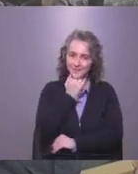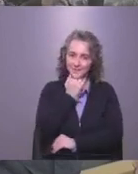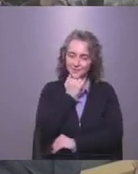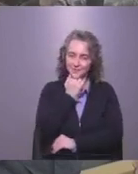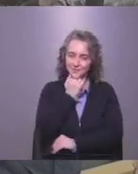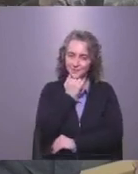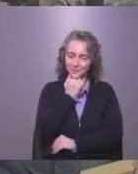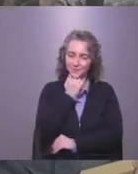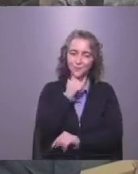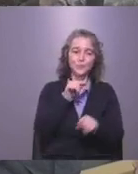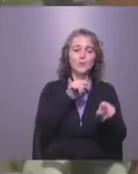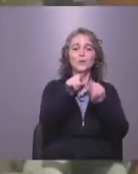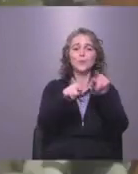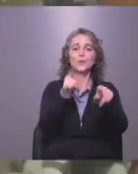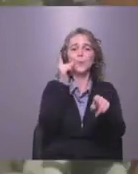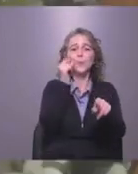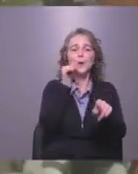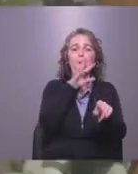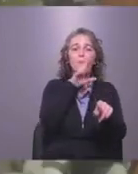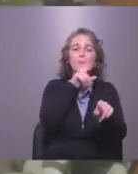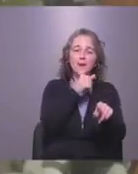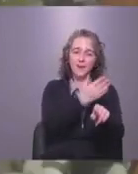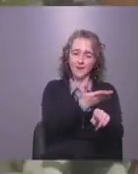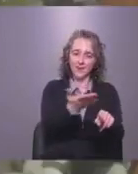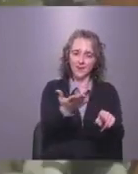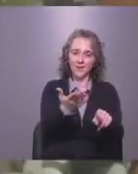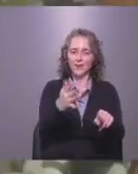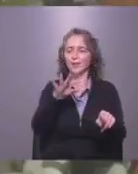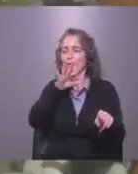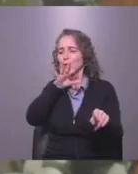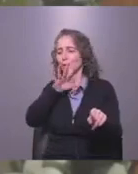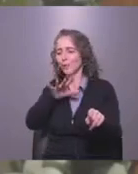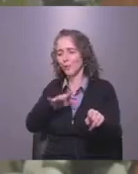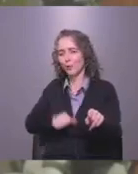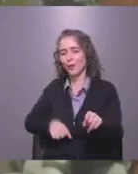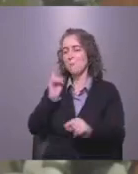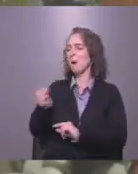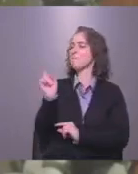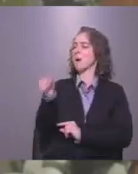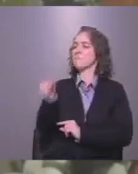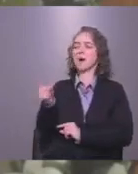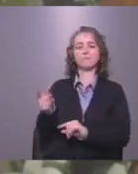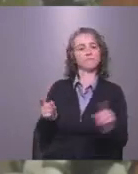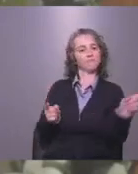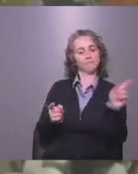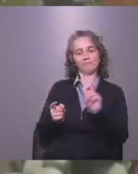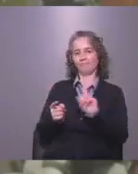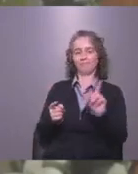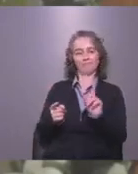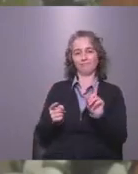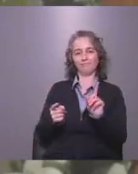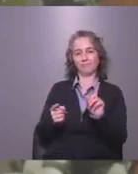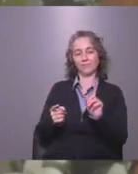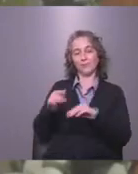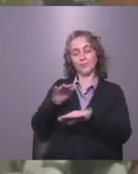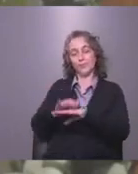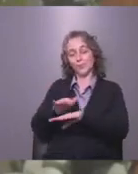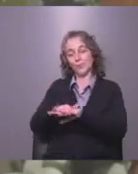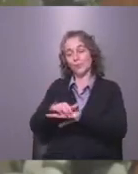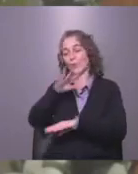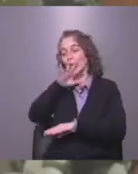Pais, não exaspereis os vossos filhos, para que não caiam em